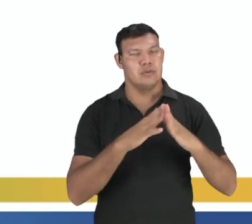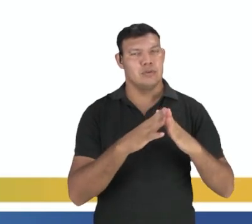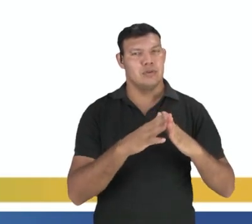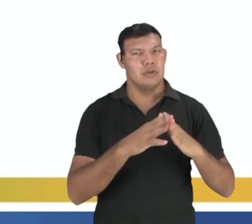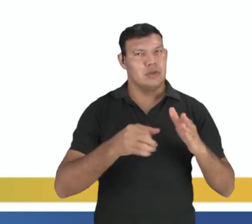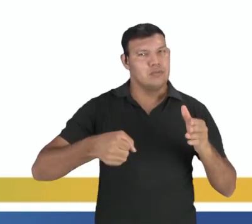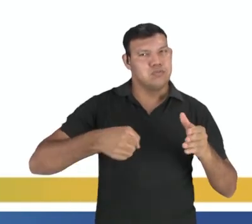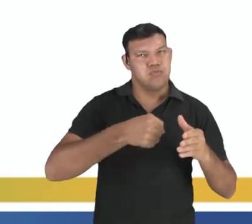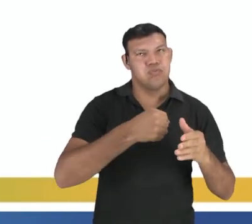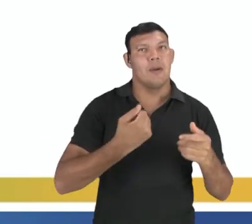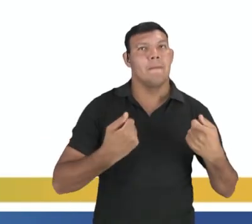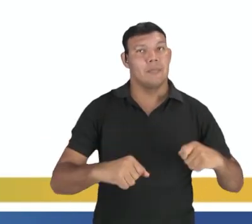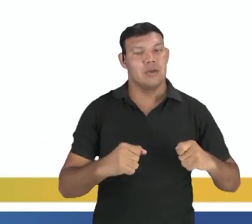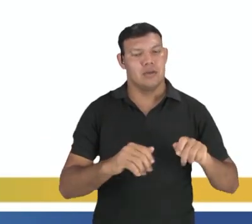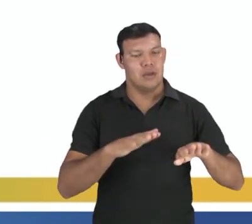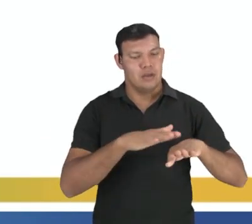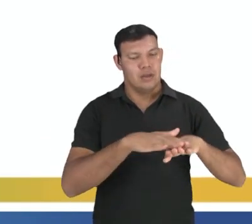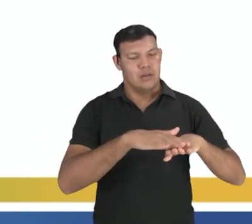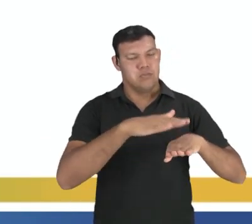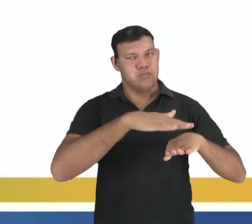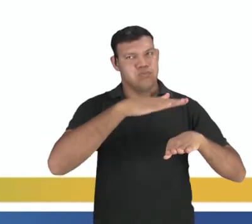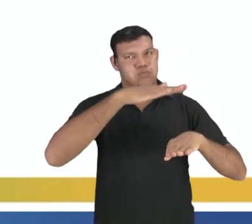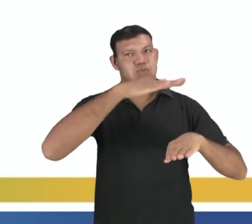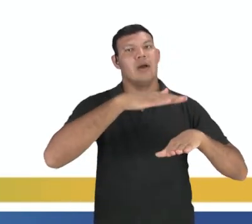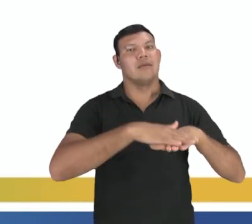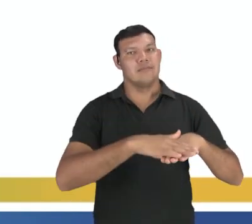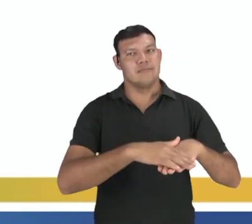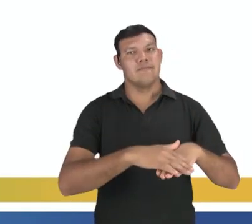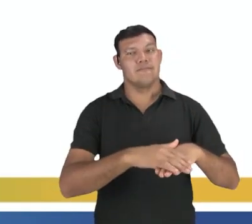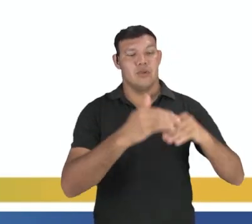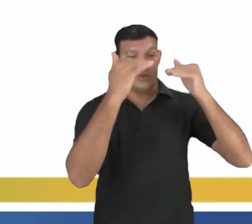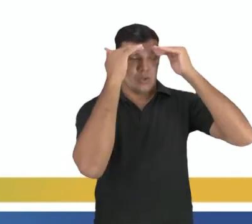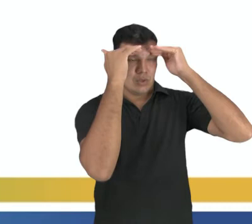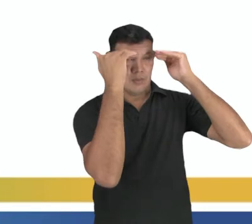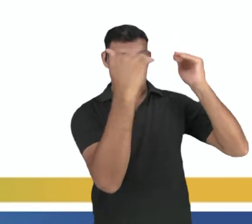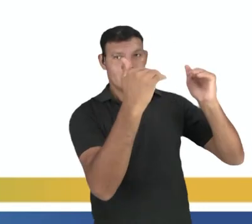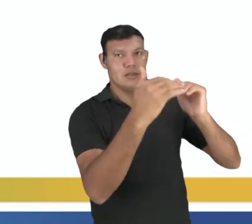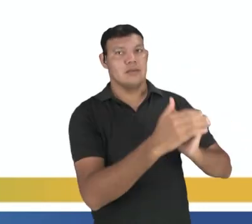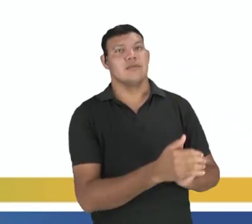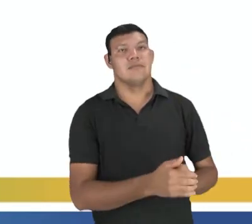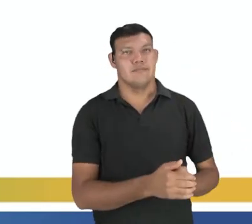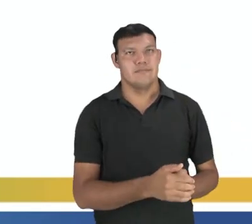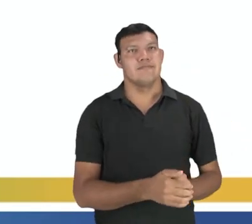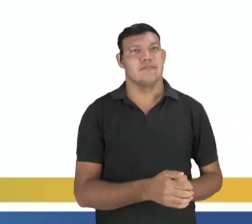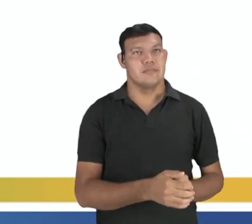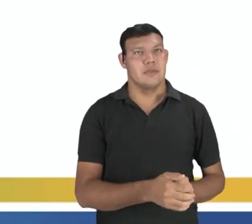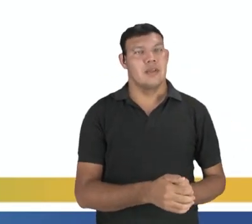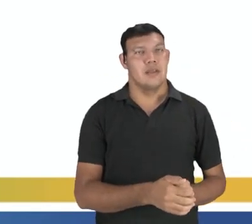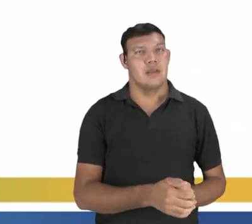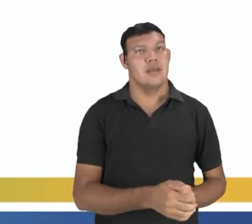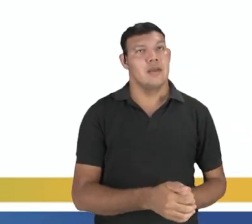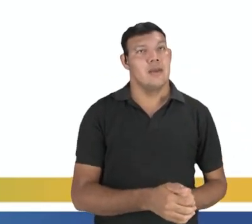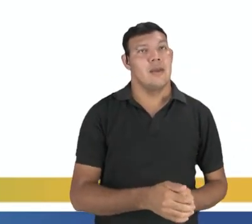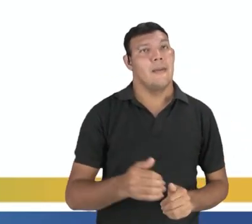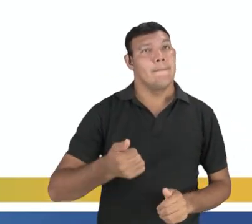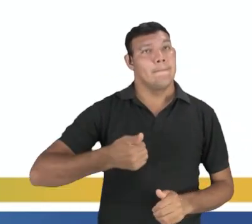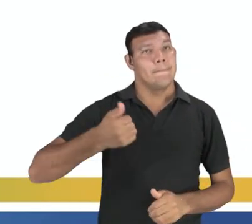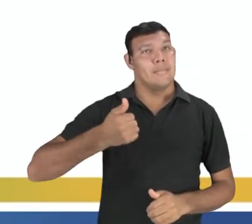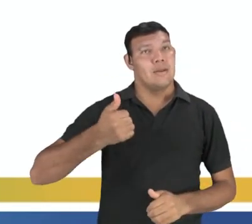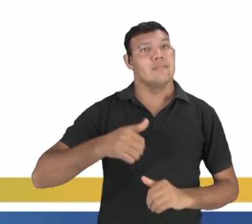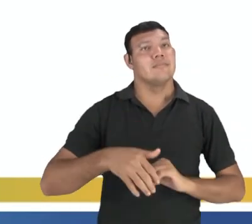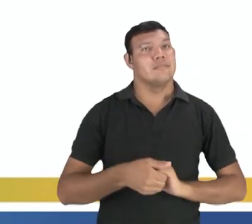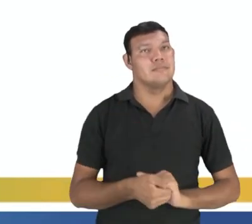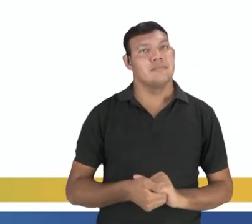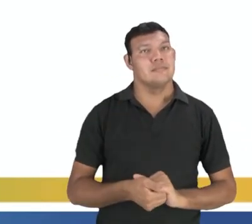ser empilhadas respeitando a seguinte ordem: uma tábua na primeira vez